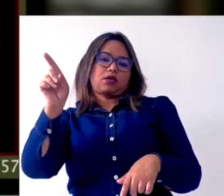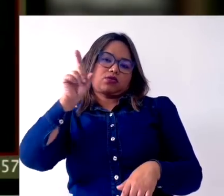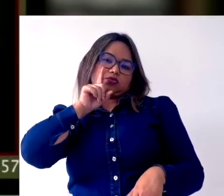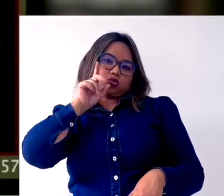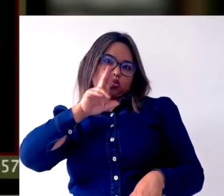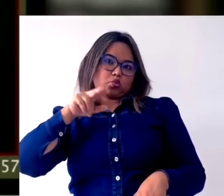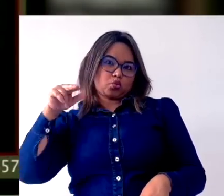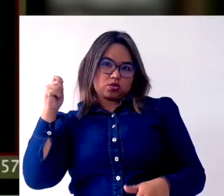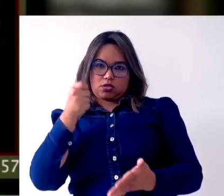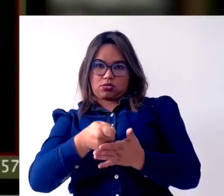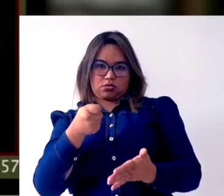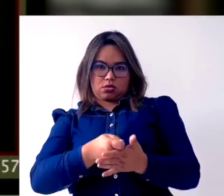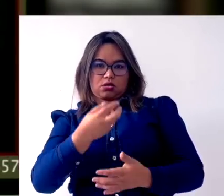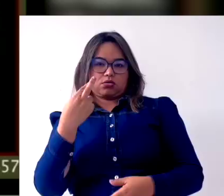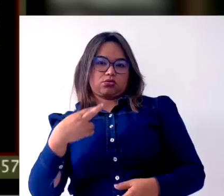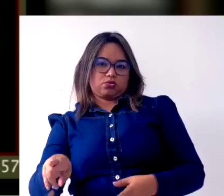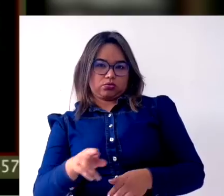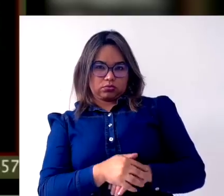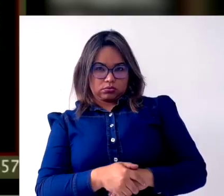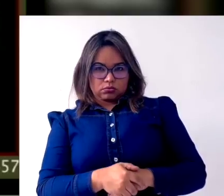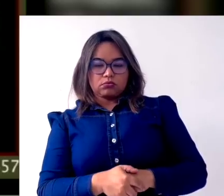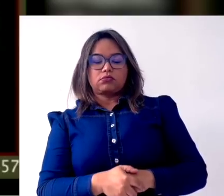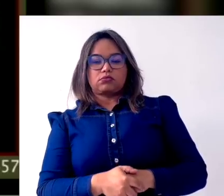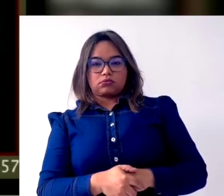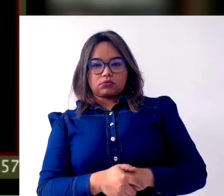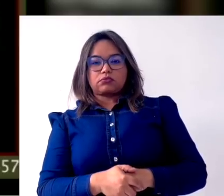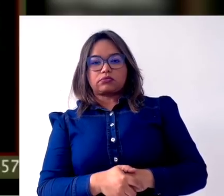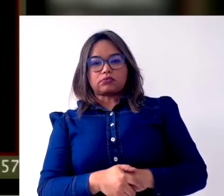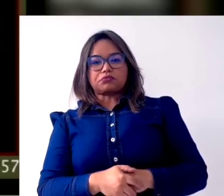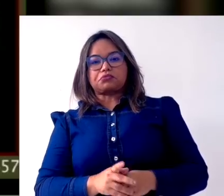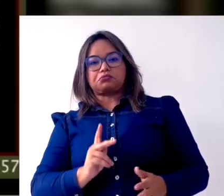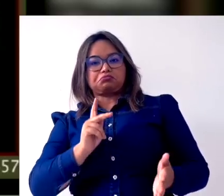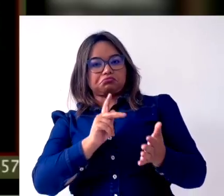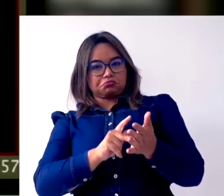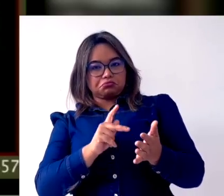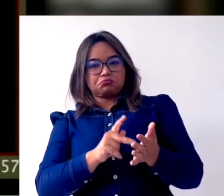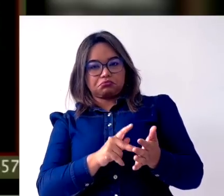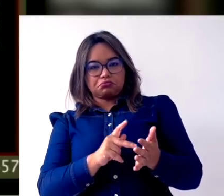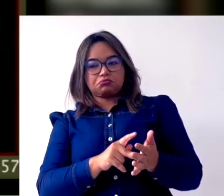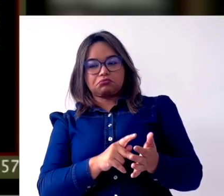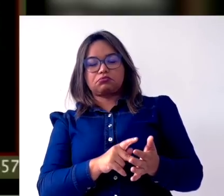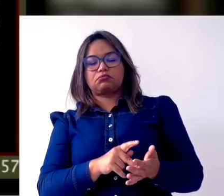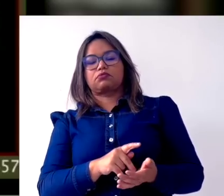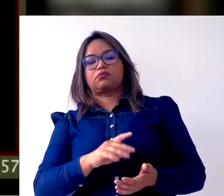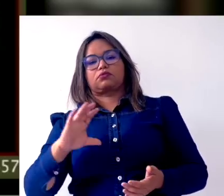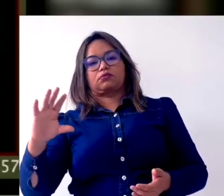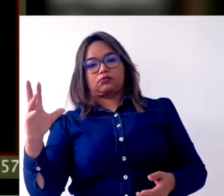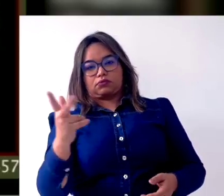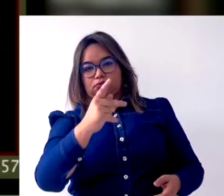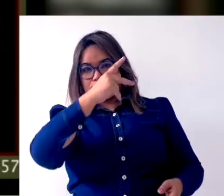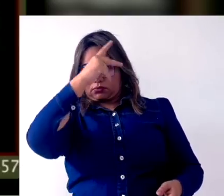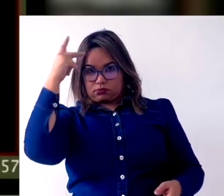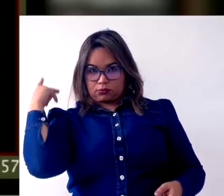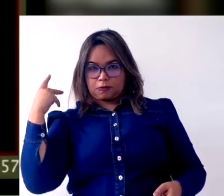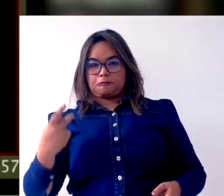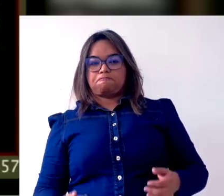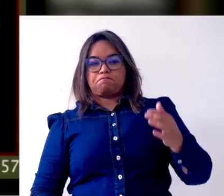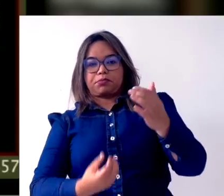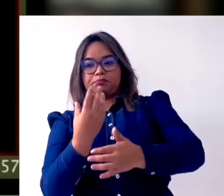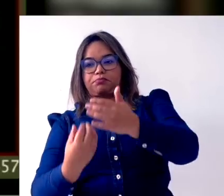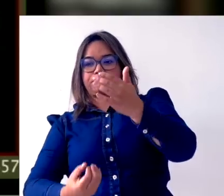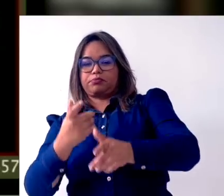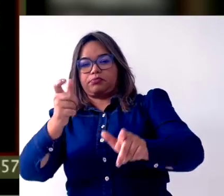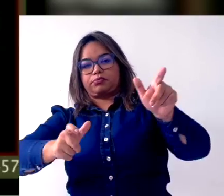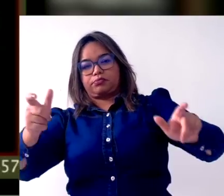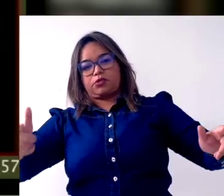Estados Unidos. Nós consideramos que estas verdades são autoevidentes, que todos os homens foram criados iguais, que lhes